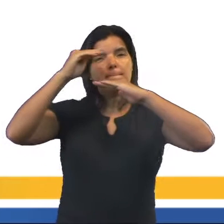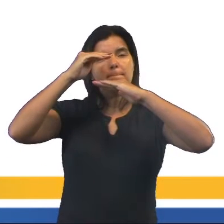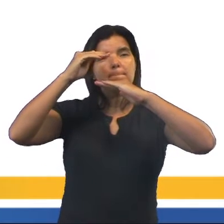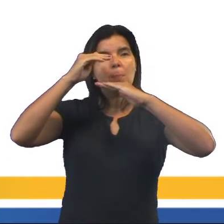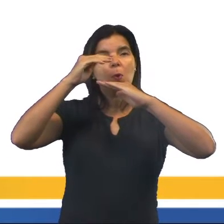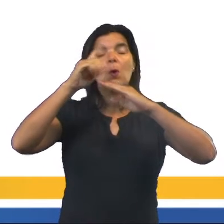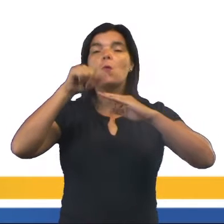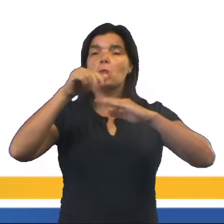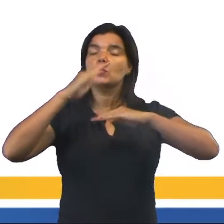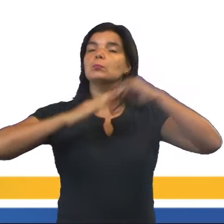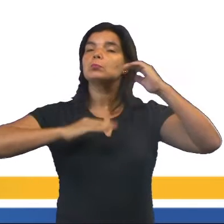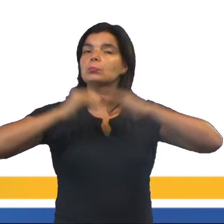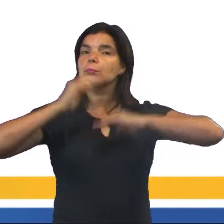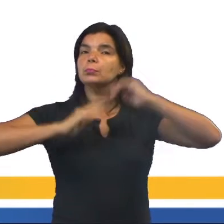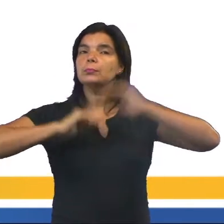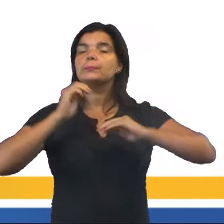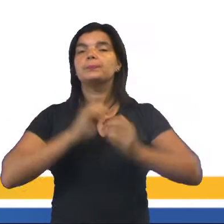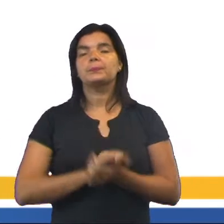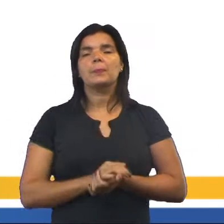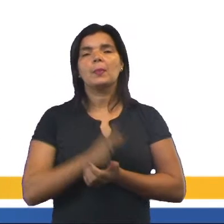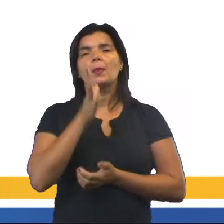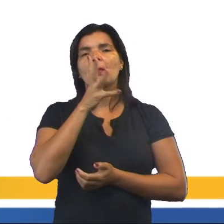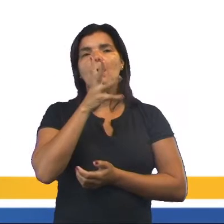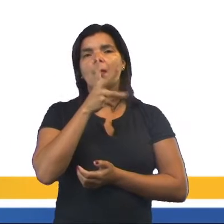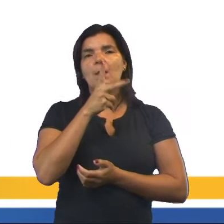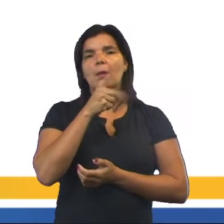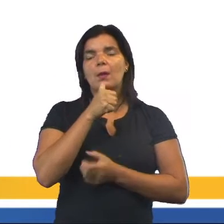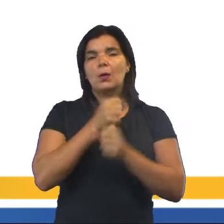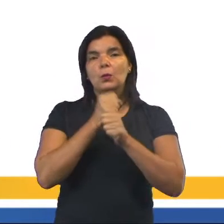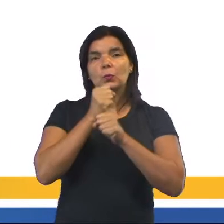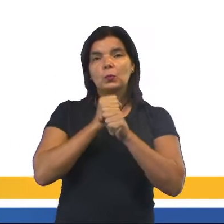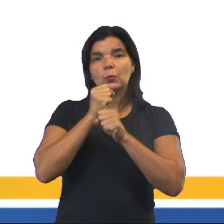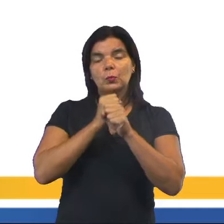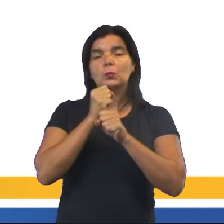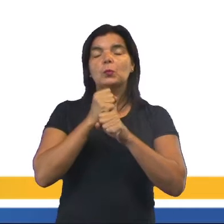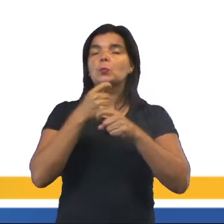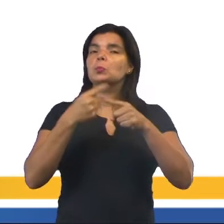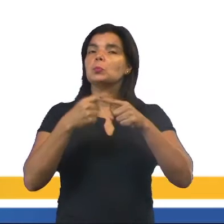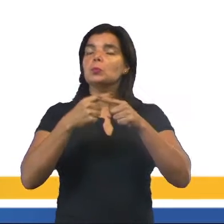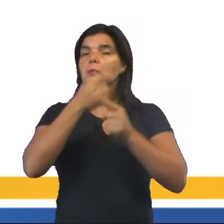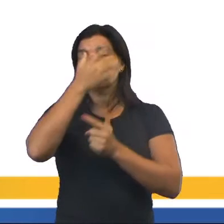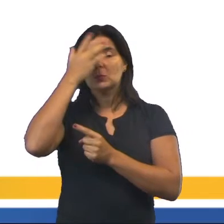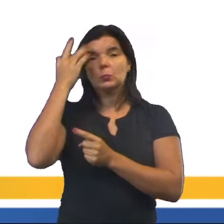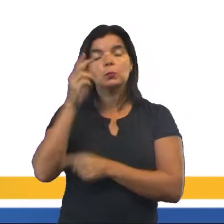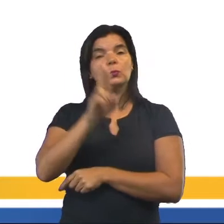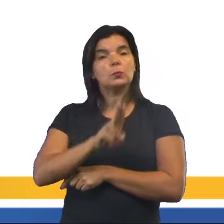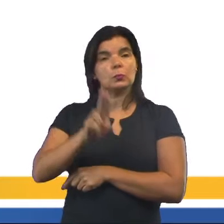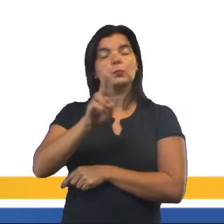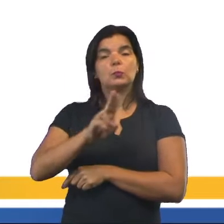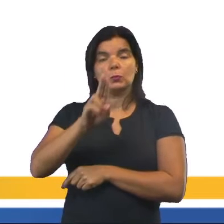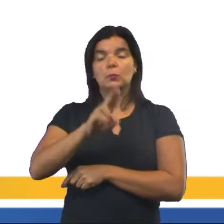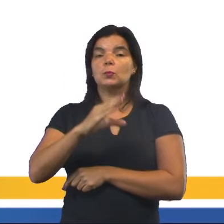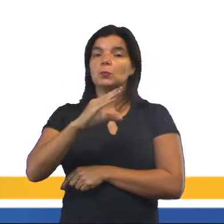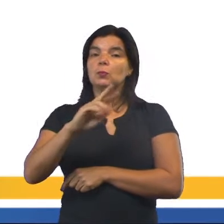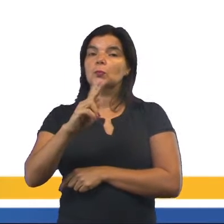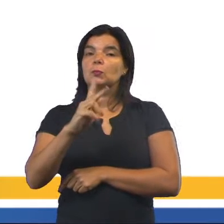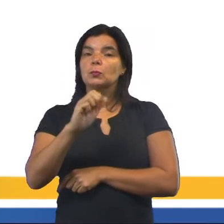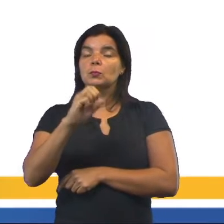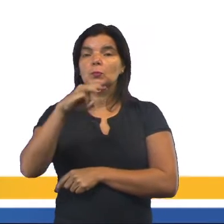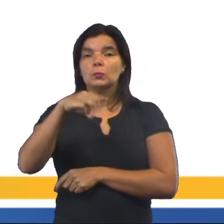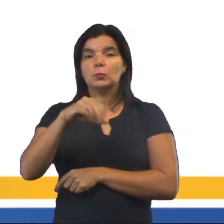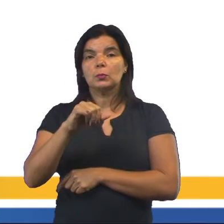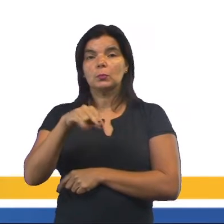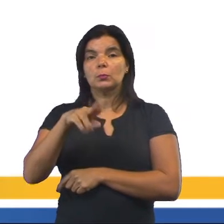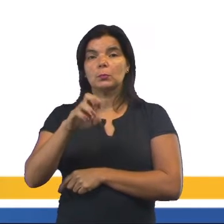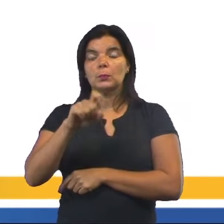uma profissão que durou muitos anos, porque as pessoas usavam chaminés, não aqui